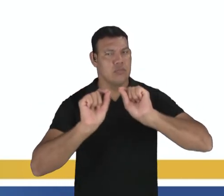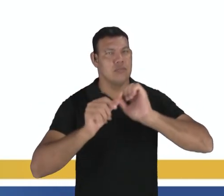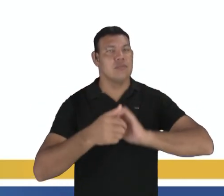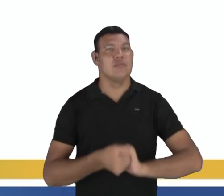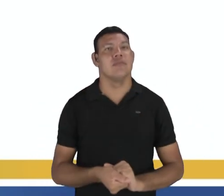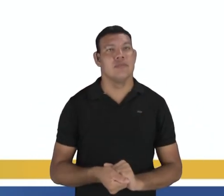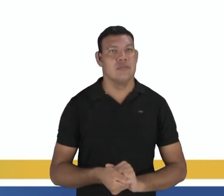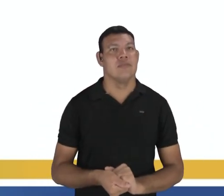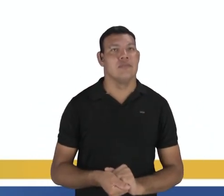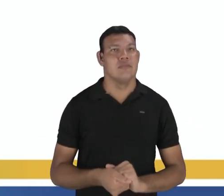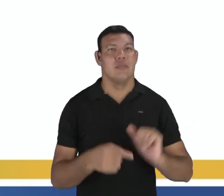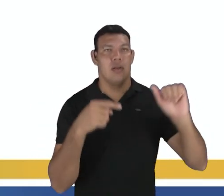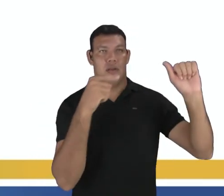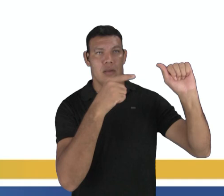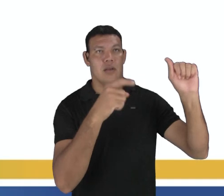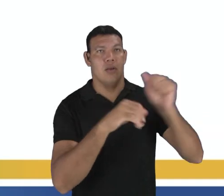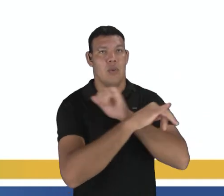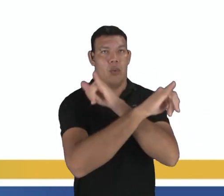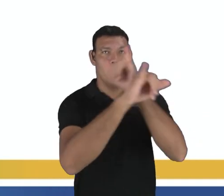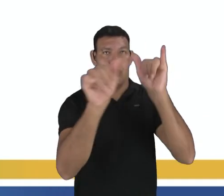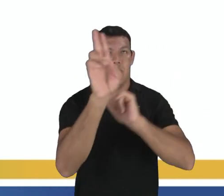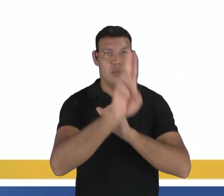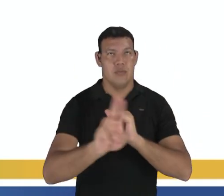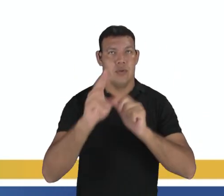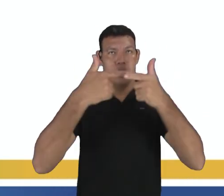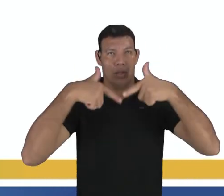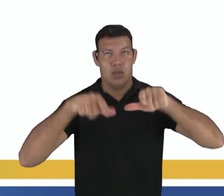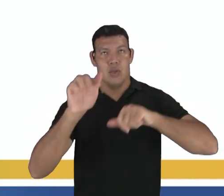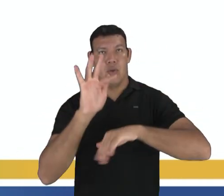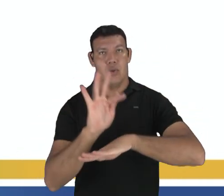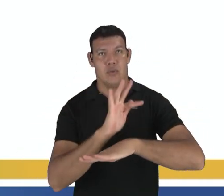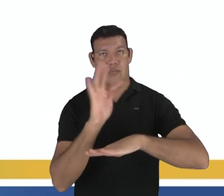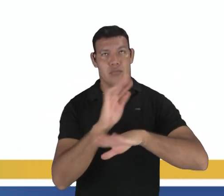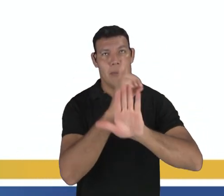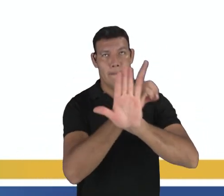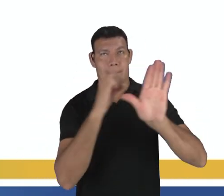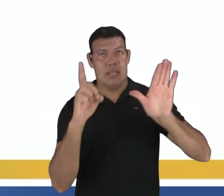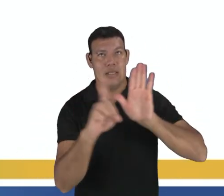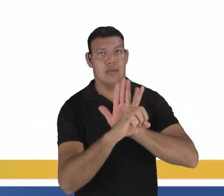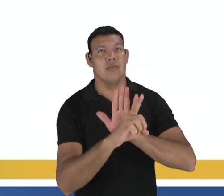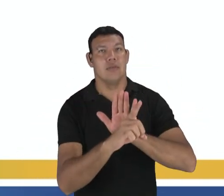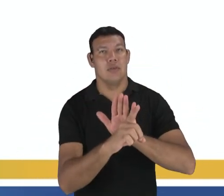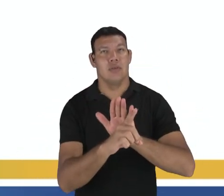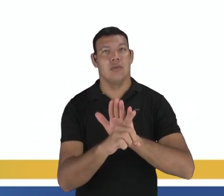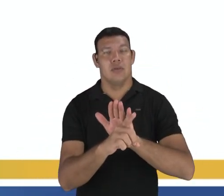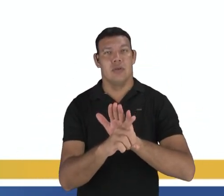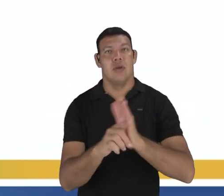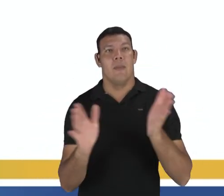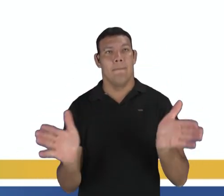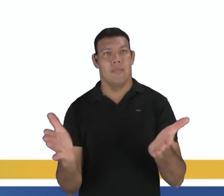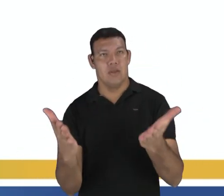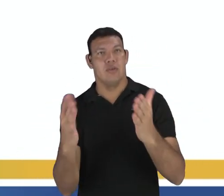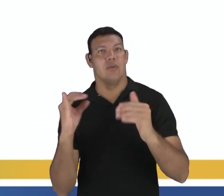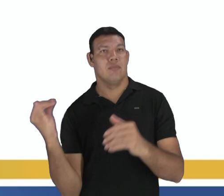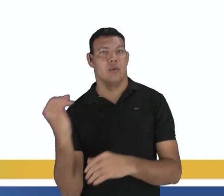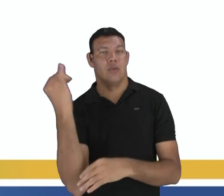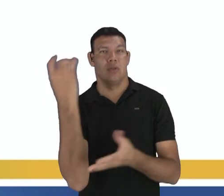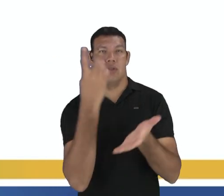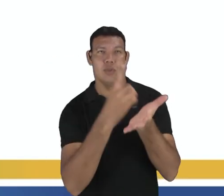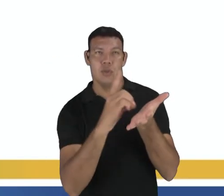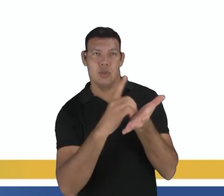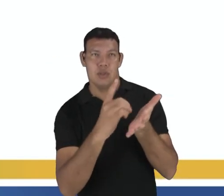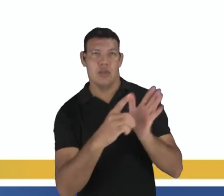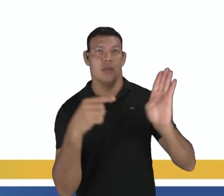A. O anúncio utiliza a linguagem formal e denotativa para enfatizar a importância do dicionário. B. O